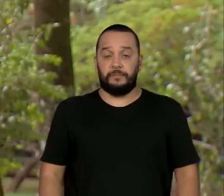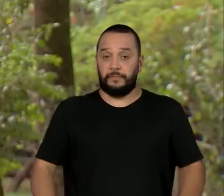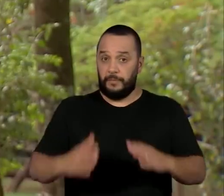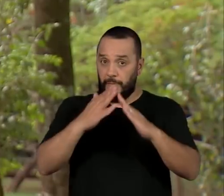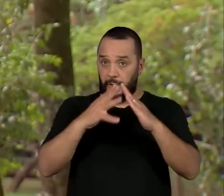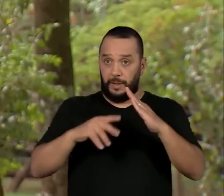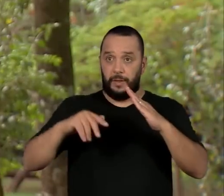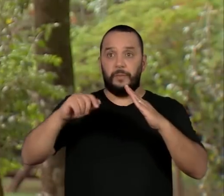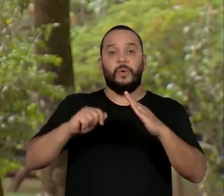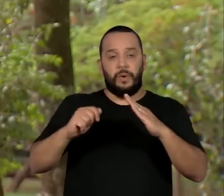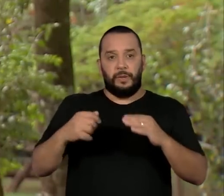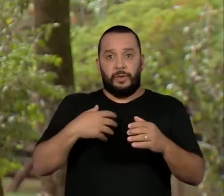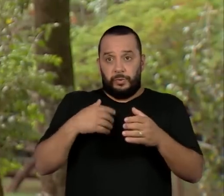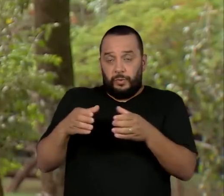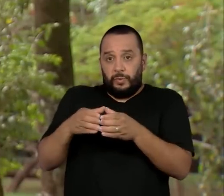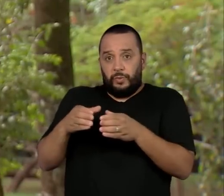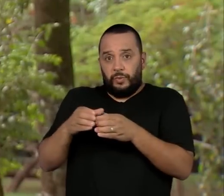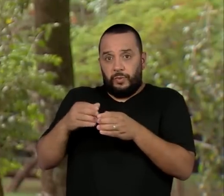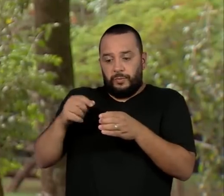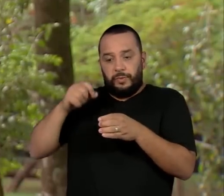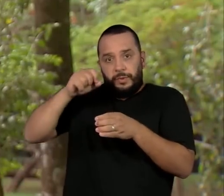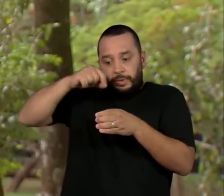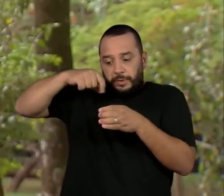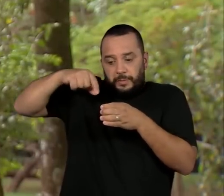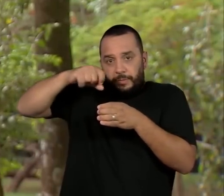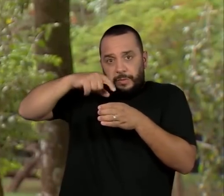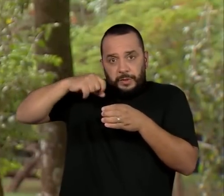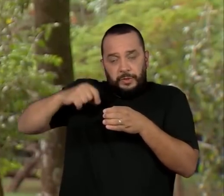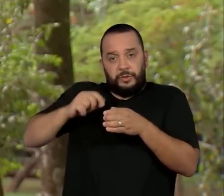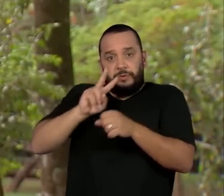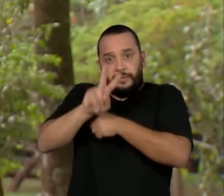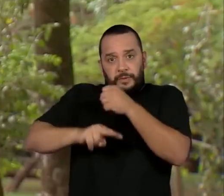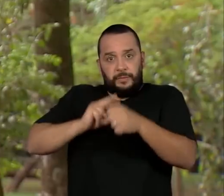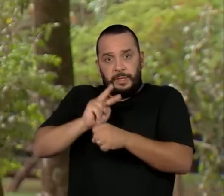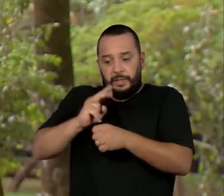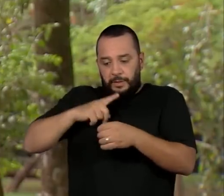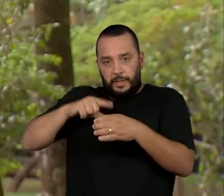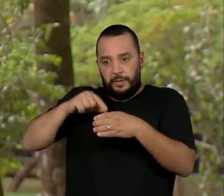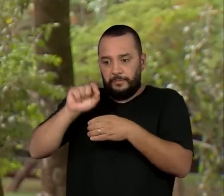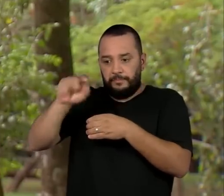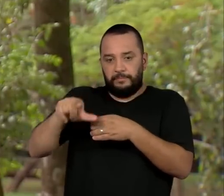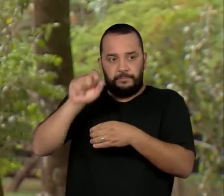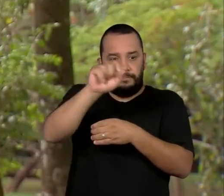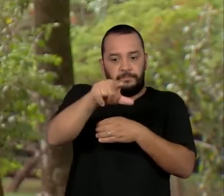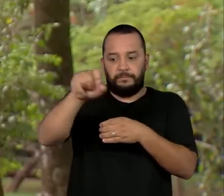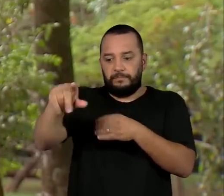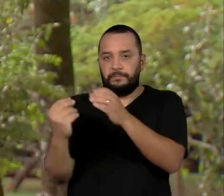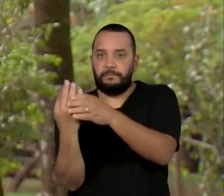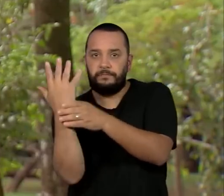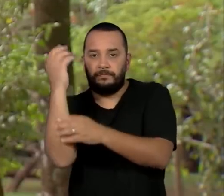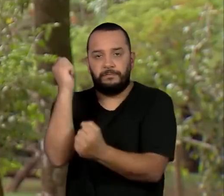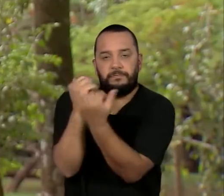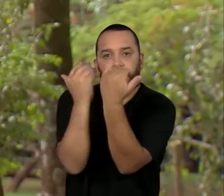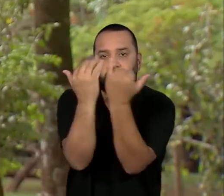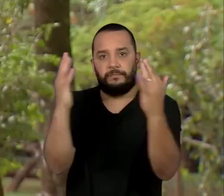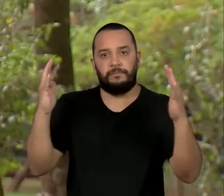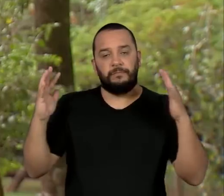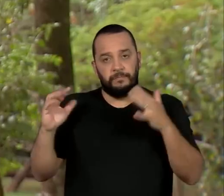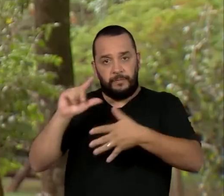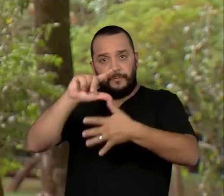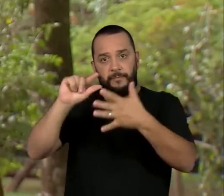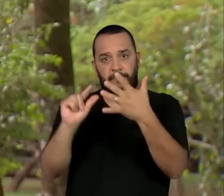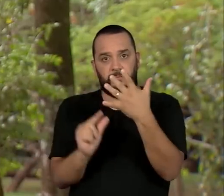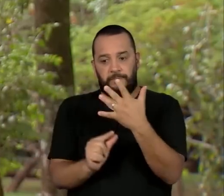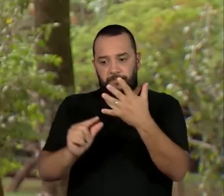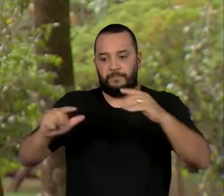Quilombolas da rede de sementes do Vale do Ribeira plantam floresta. O trabalho de recuperação da Mata Atlântica está registrado